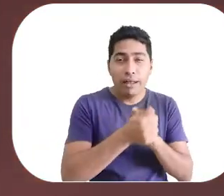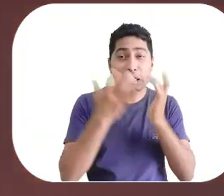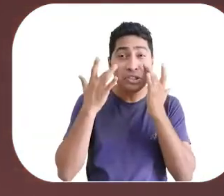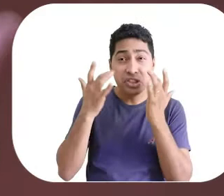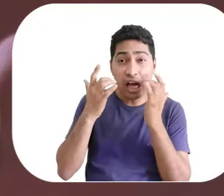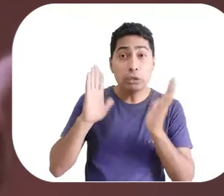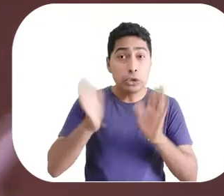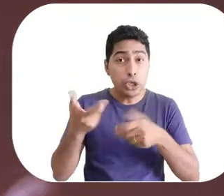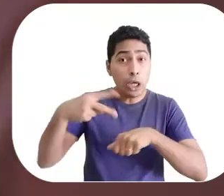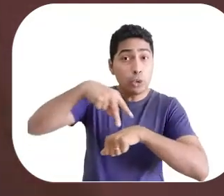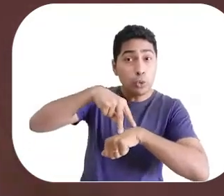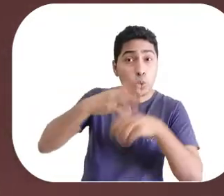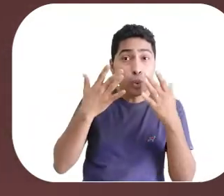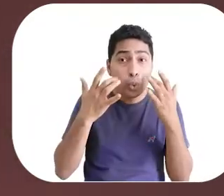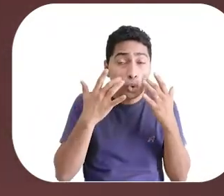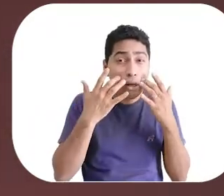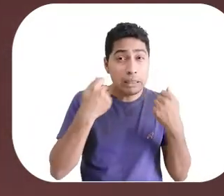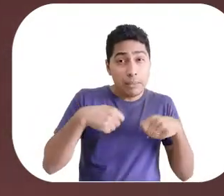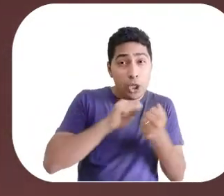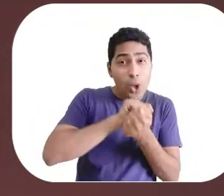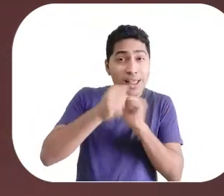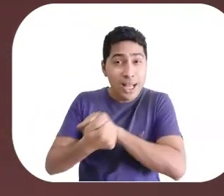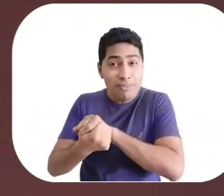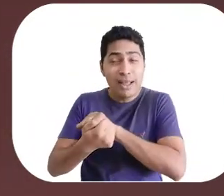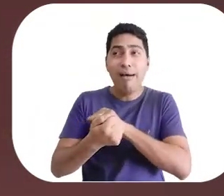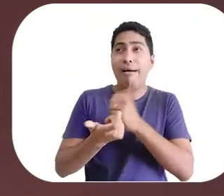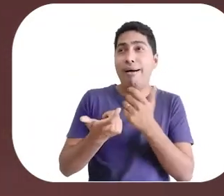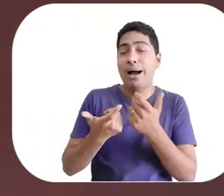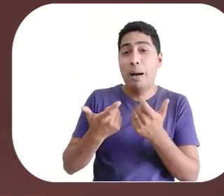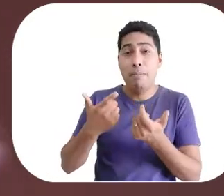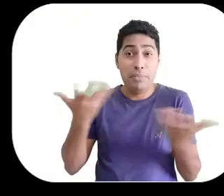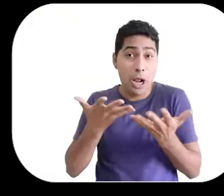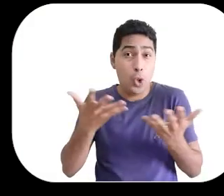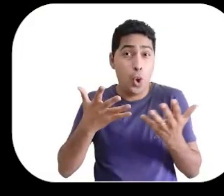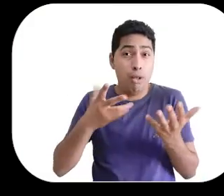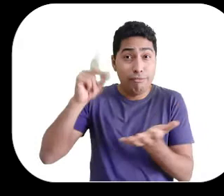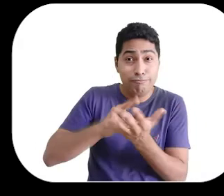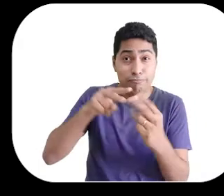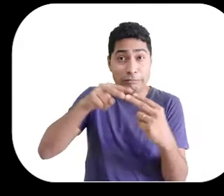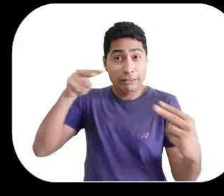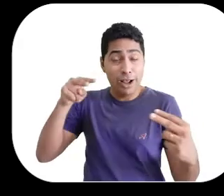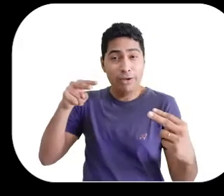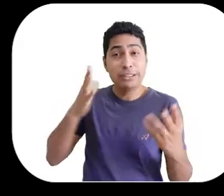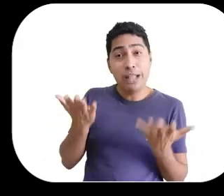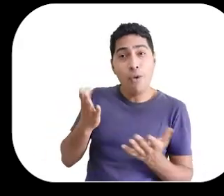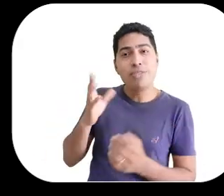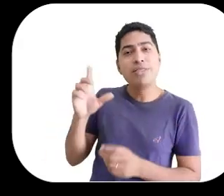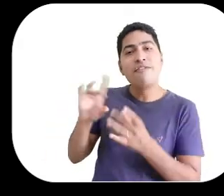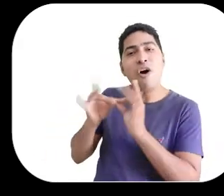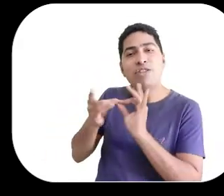palco, né? Que já eram do teatro e foram adaptados para essa realidade virtual, né? O Buraco de Minhoca trouxe